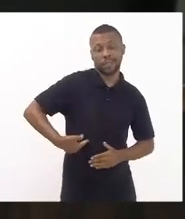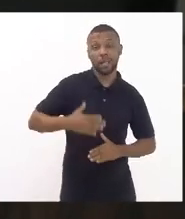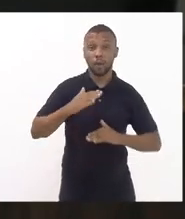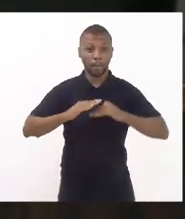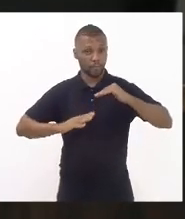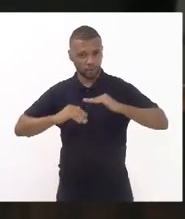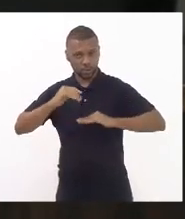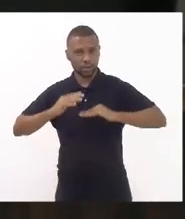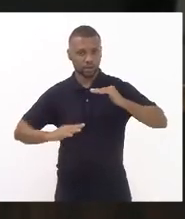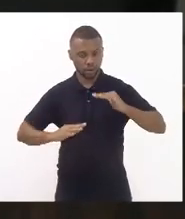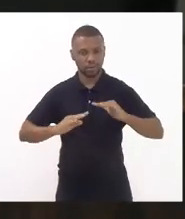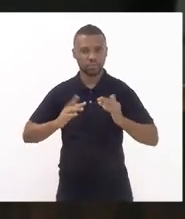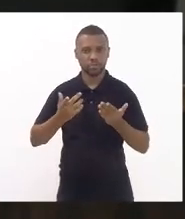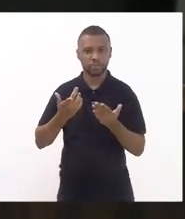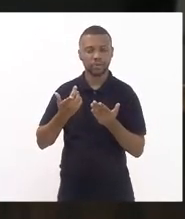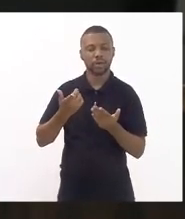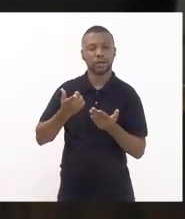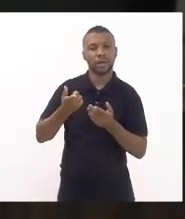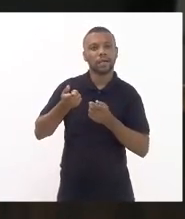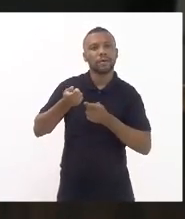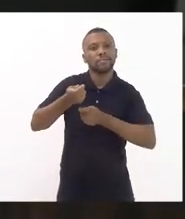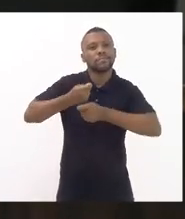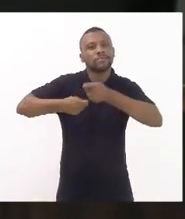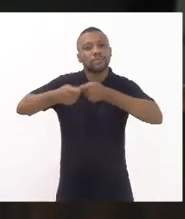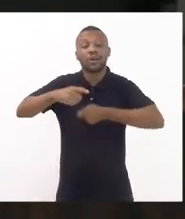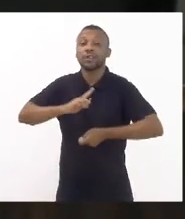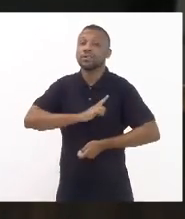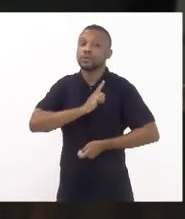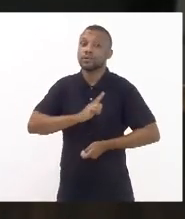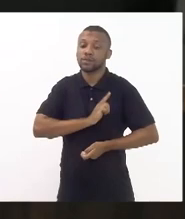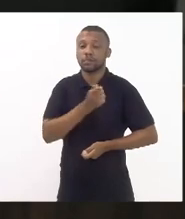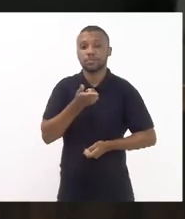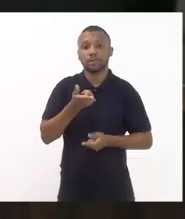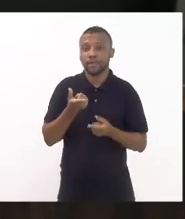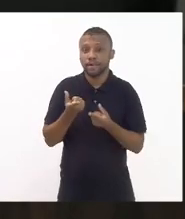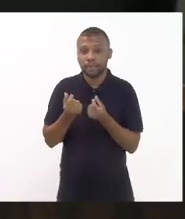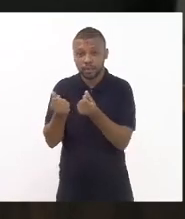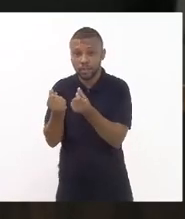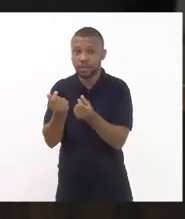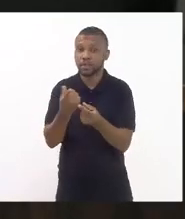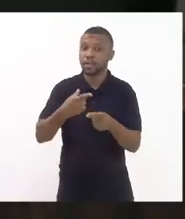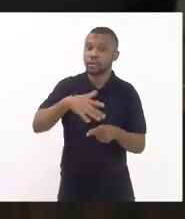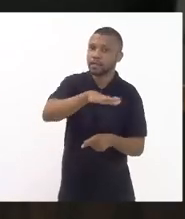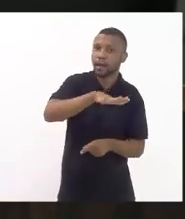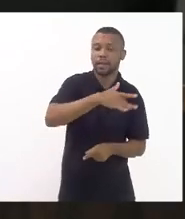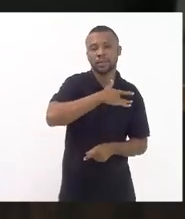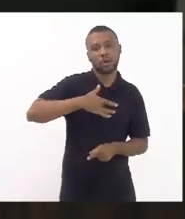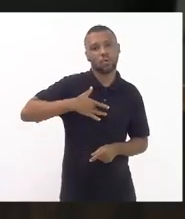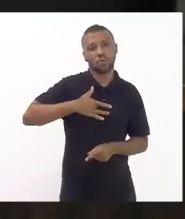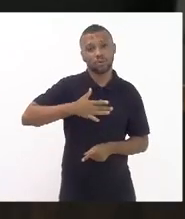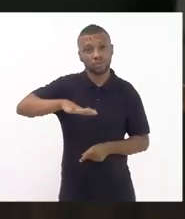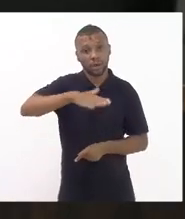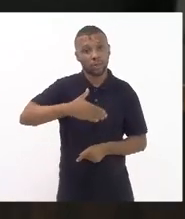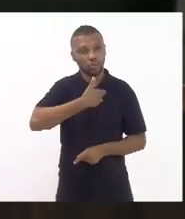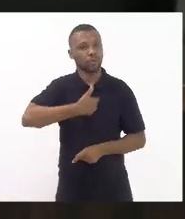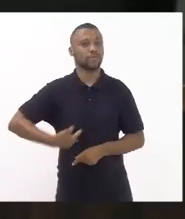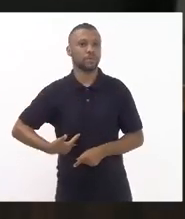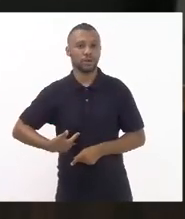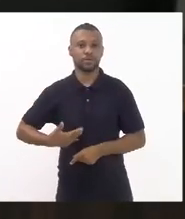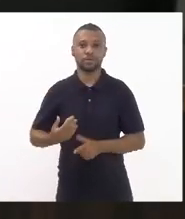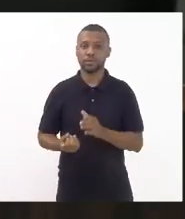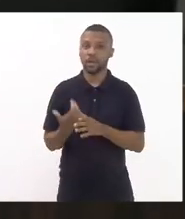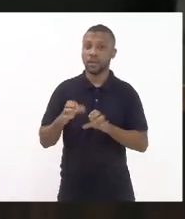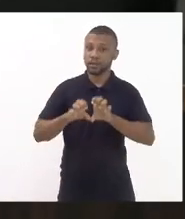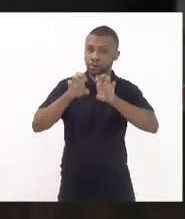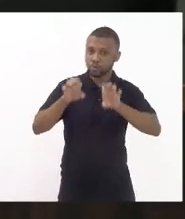em finanças públicas e a carreira de especialista em gestão de saúde no âmbito do Poder Executivo Estadual, estabelece sua estrutura